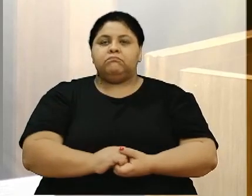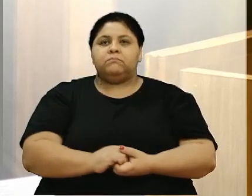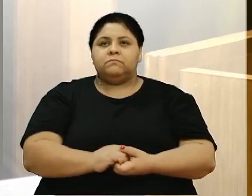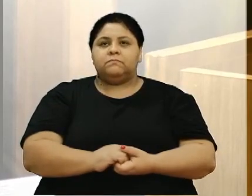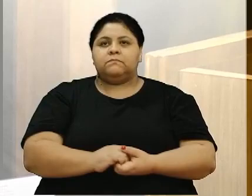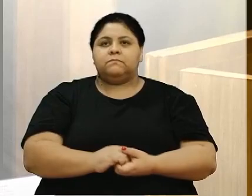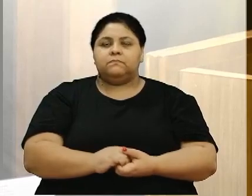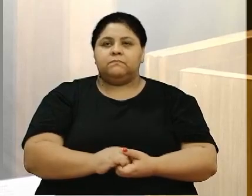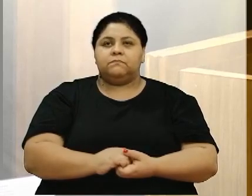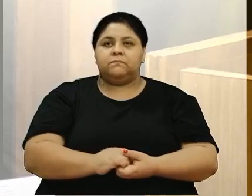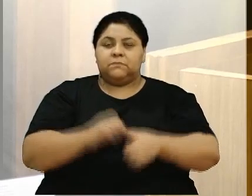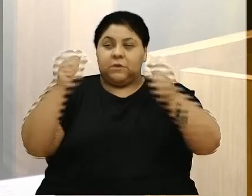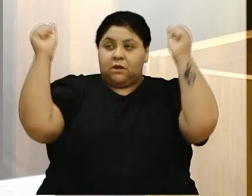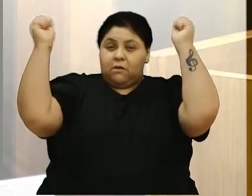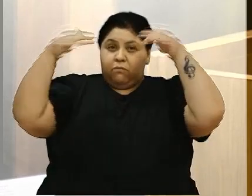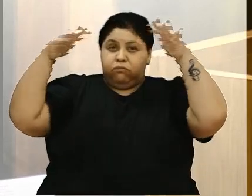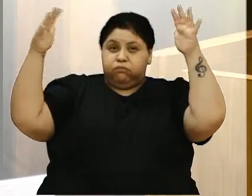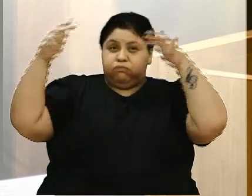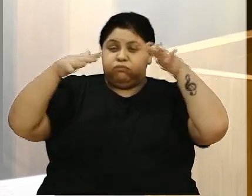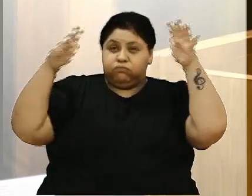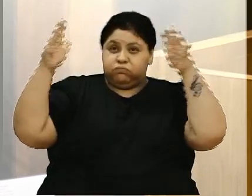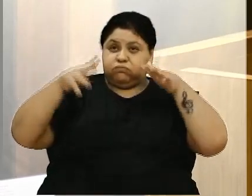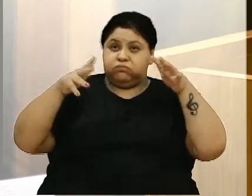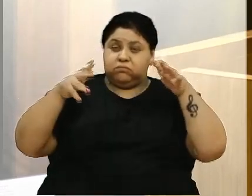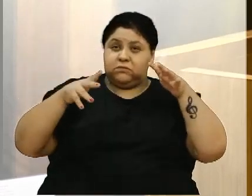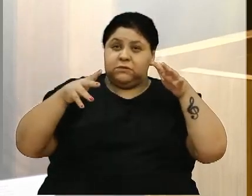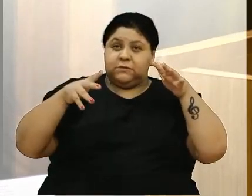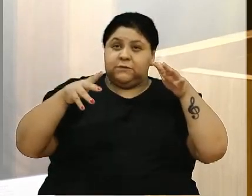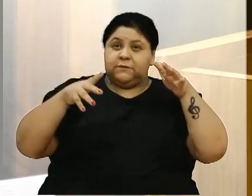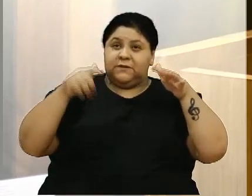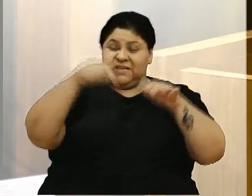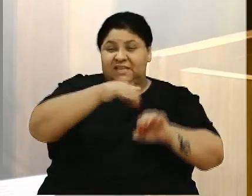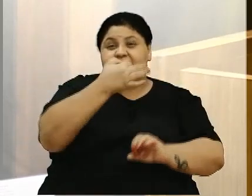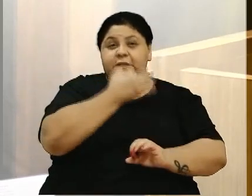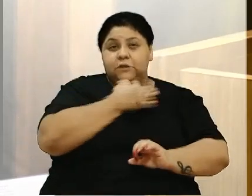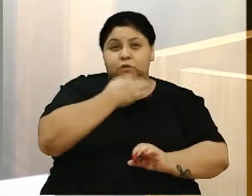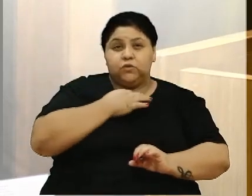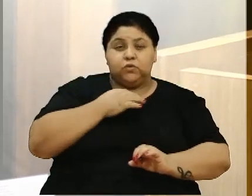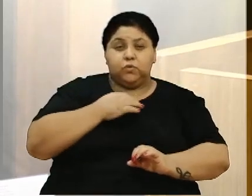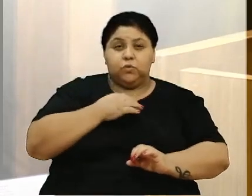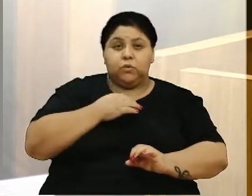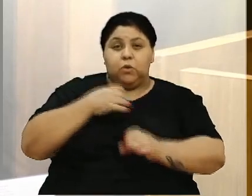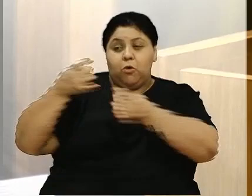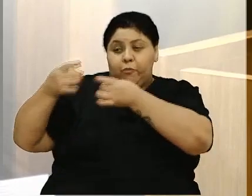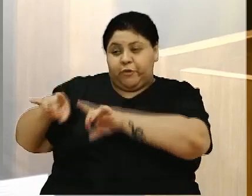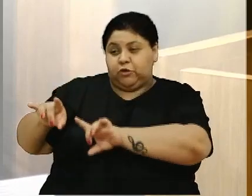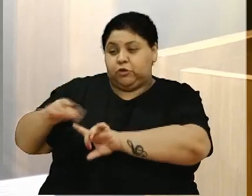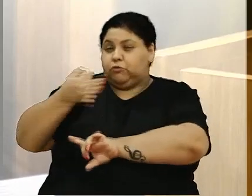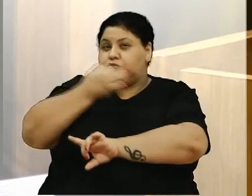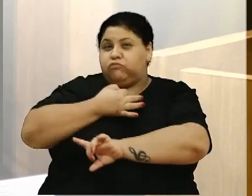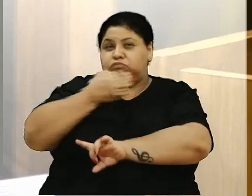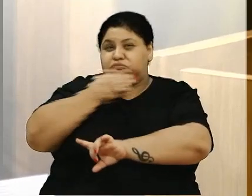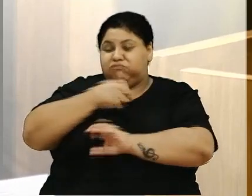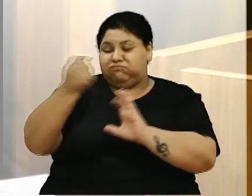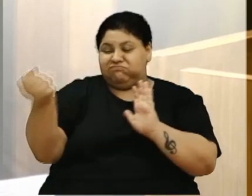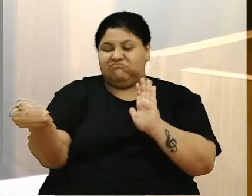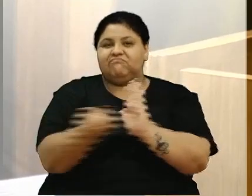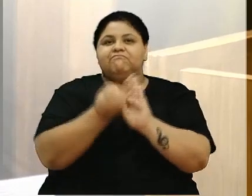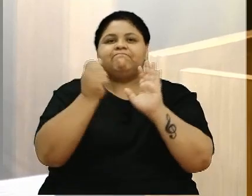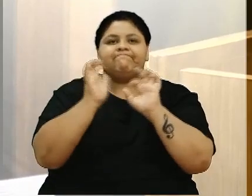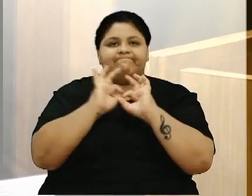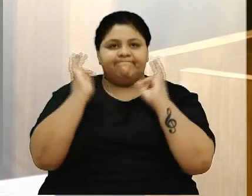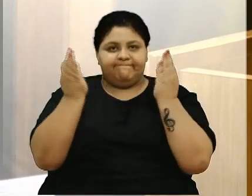Devido das fortes chuvas, assolou muito Caxias do Sul, deixando marcas profundas nessas